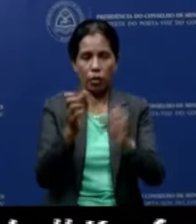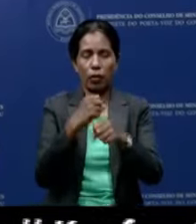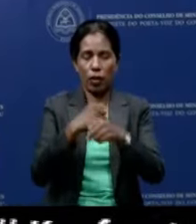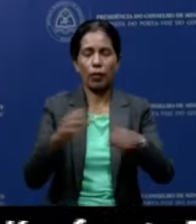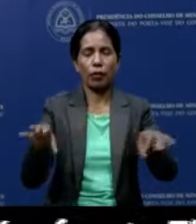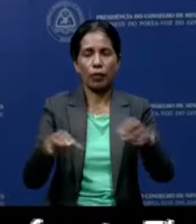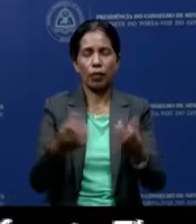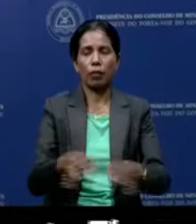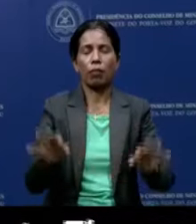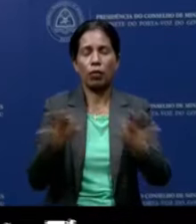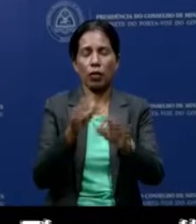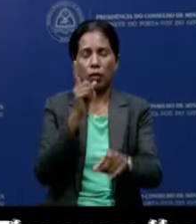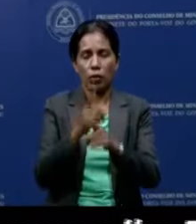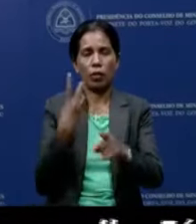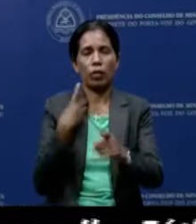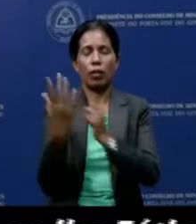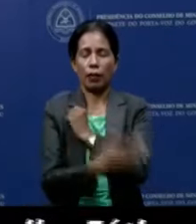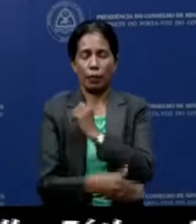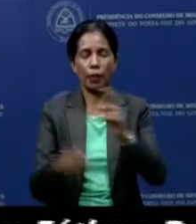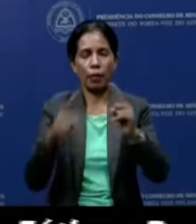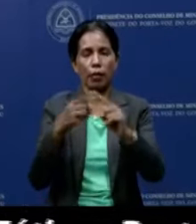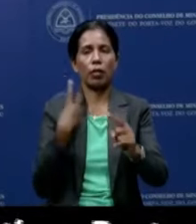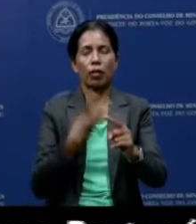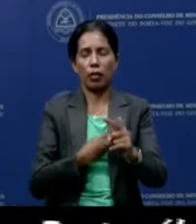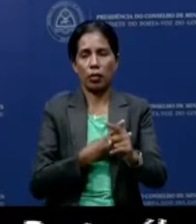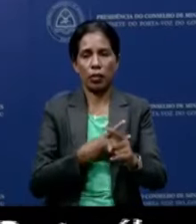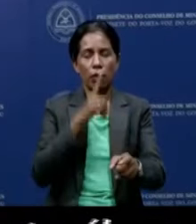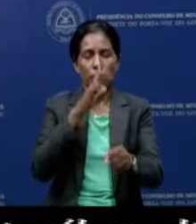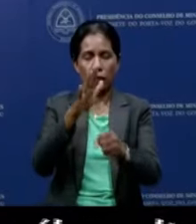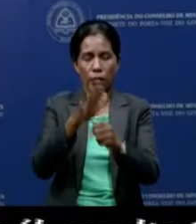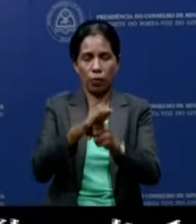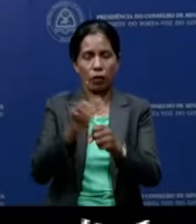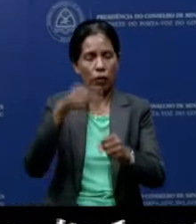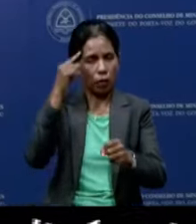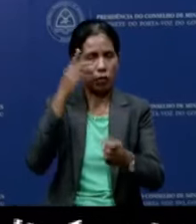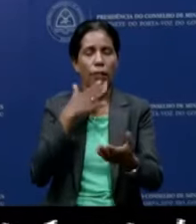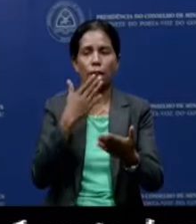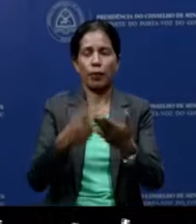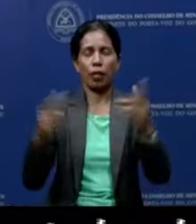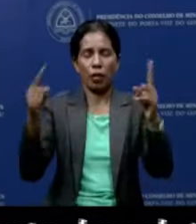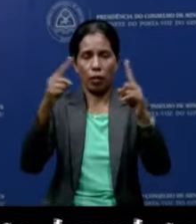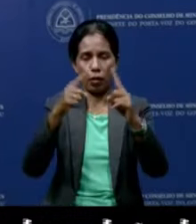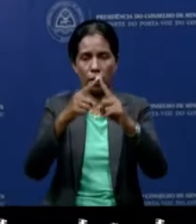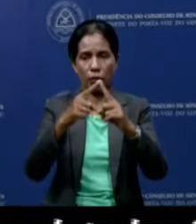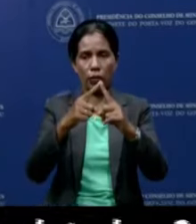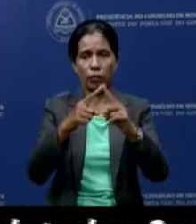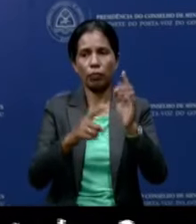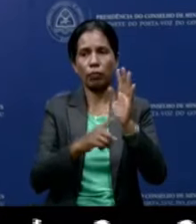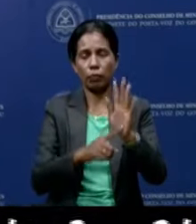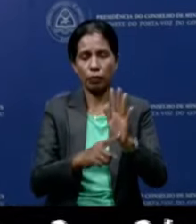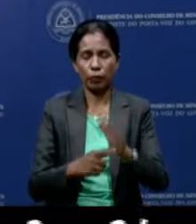de ne be importante de ne rai ba de ne país tambe ta comprometido ba boa governação ba transparência e